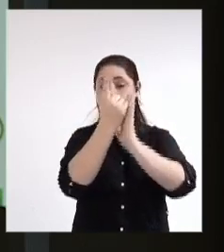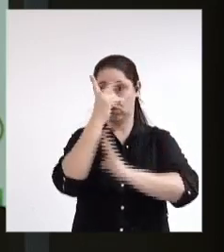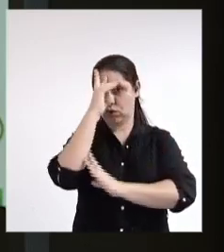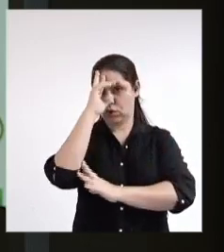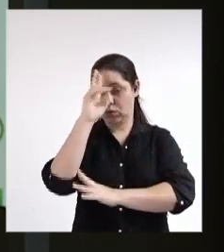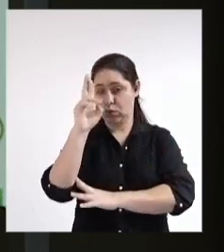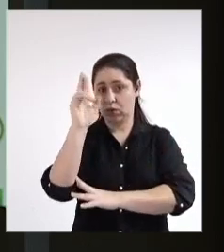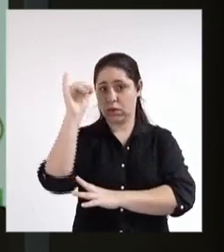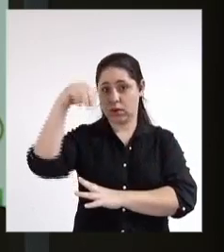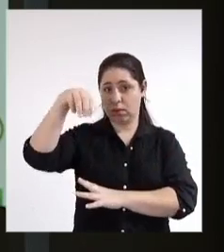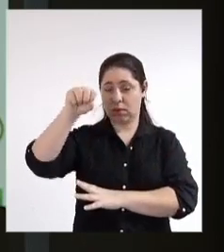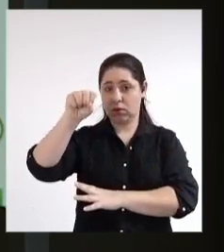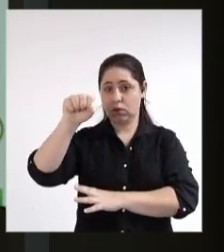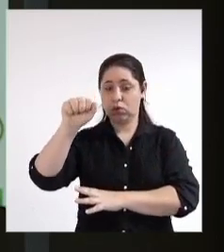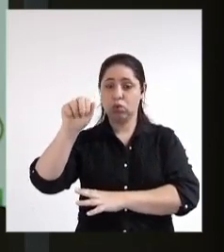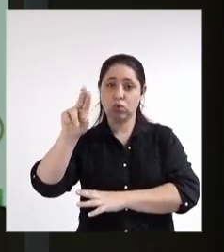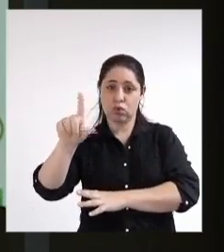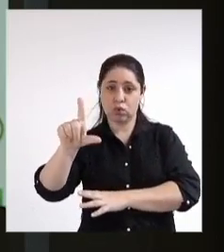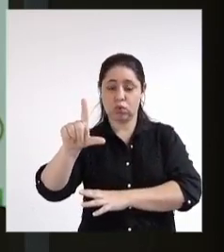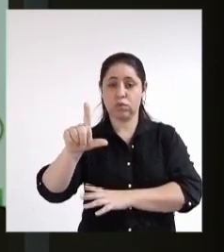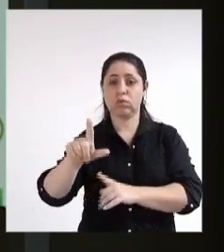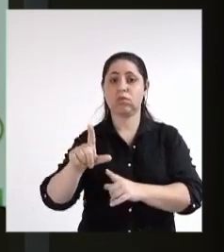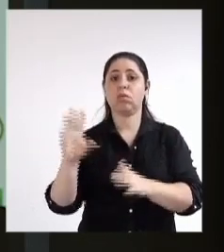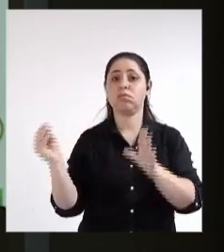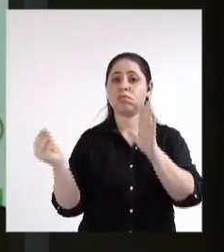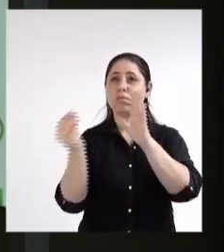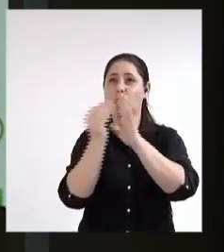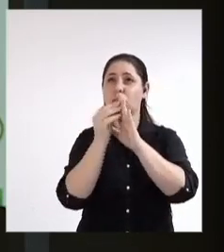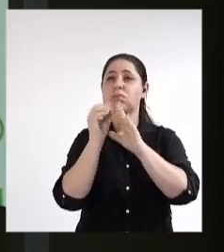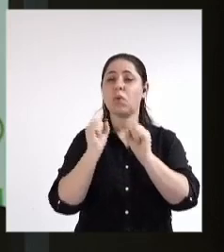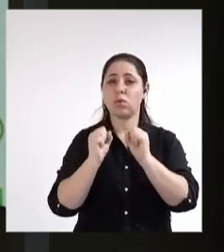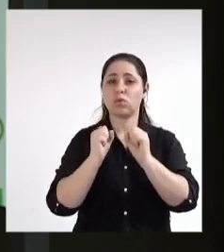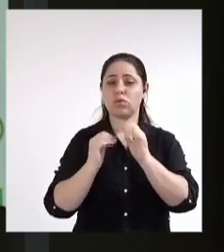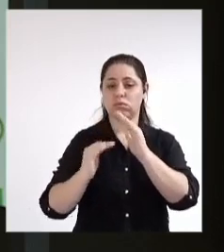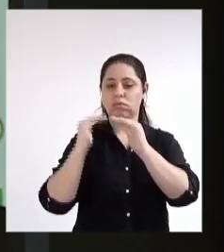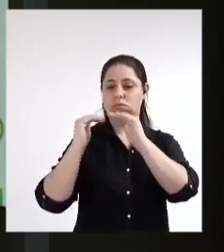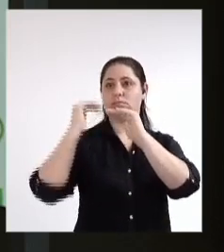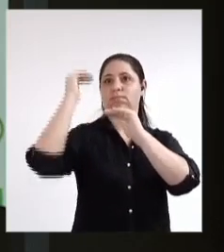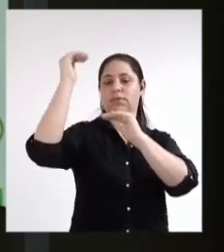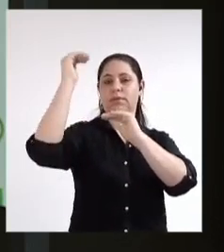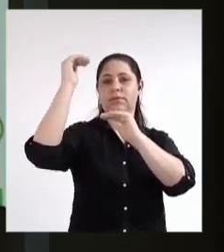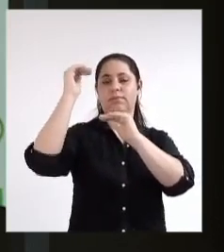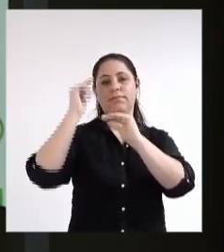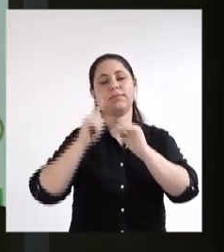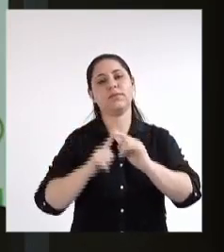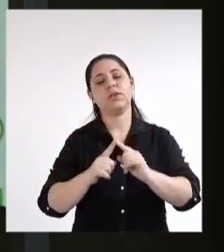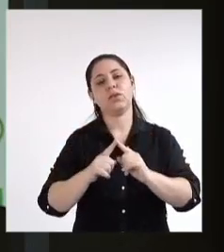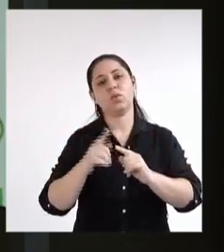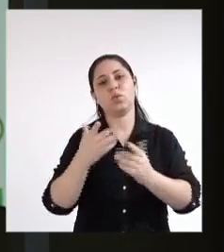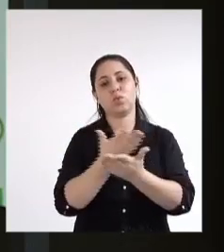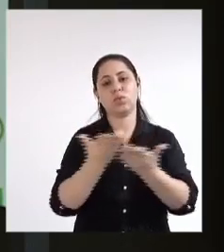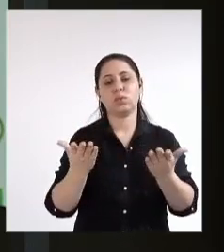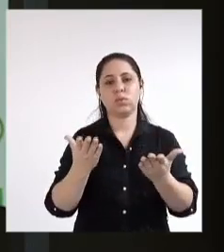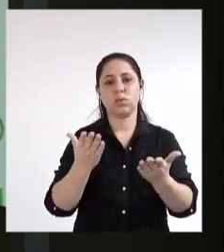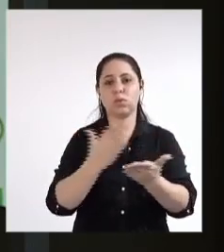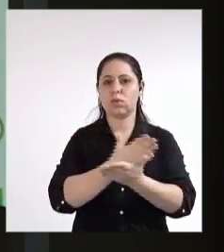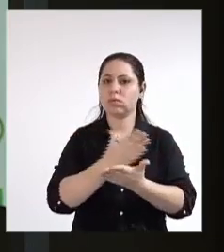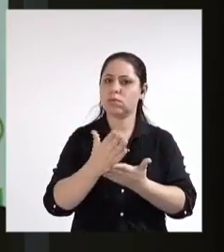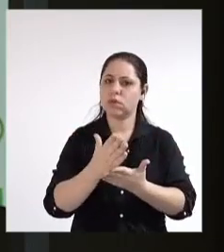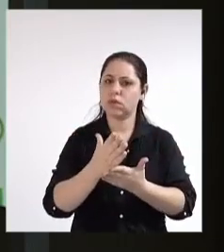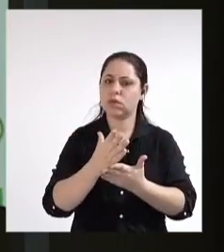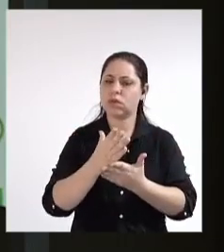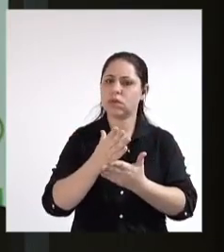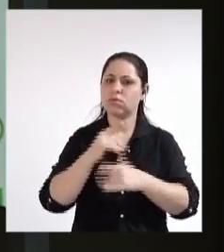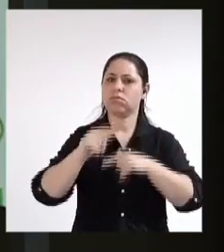não to nem colocando a ser magra que ainda mas que caberia mais alguns degraus passivo é então a gente começa a tratar pessoas que estão envolvidas